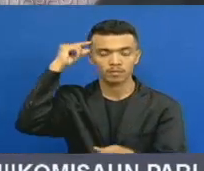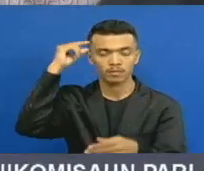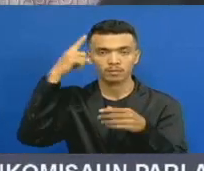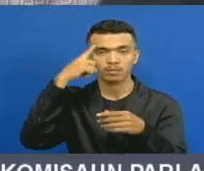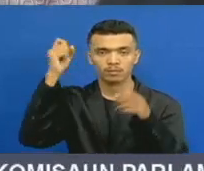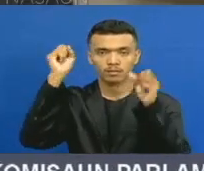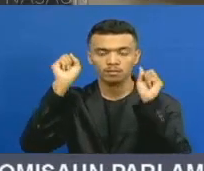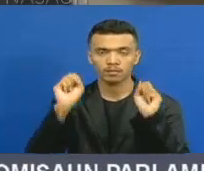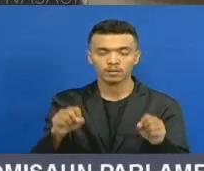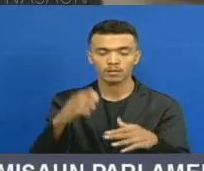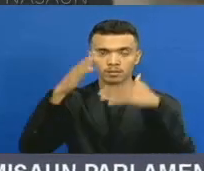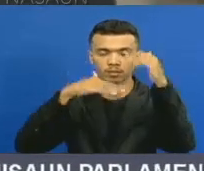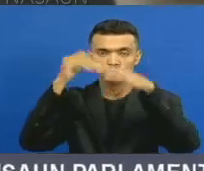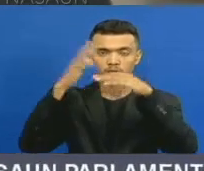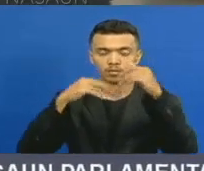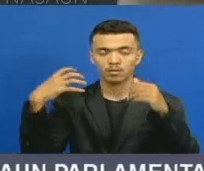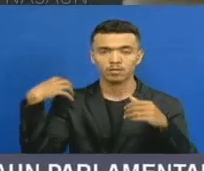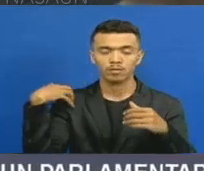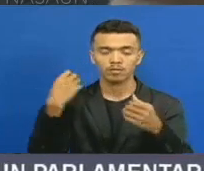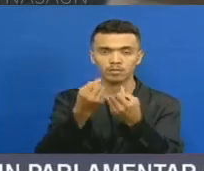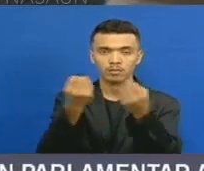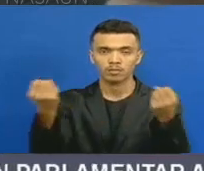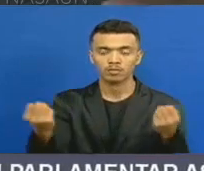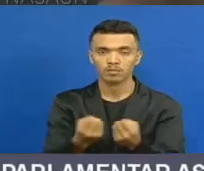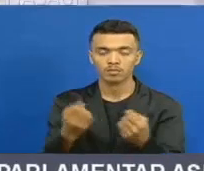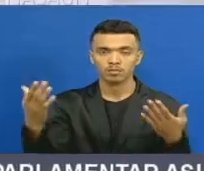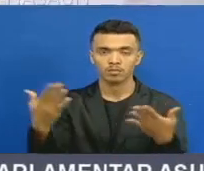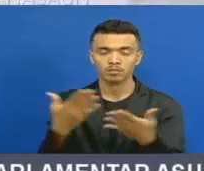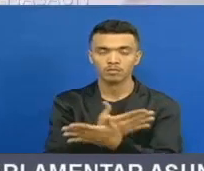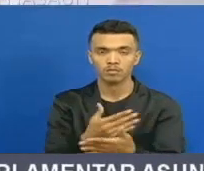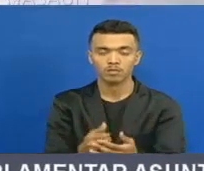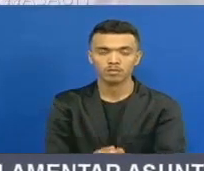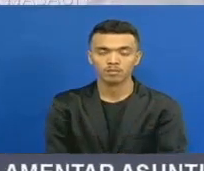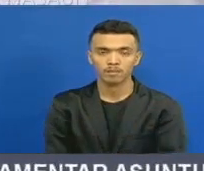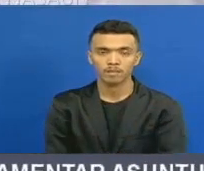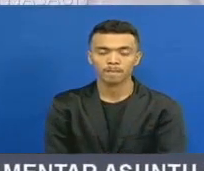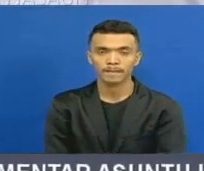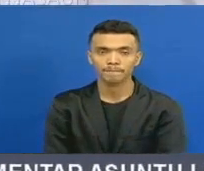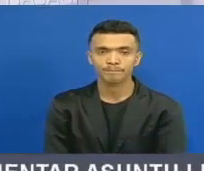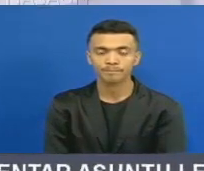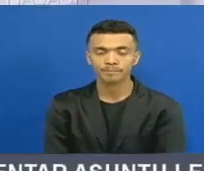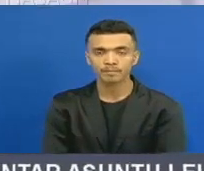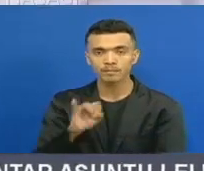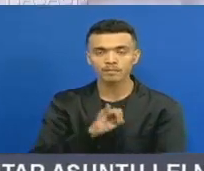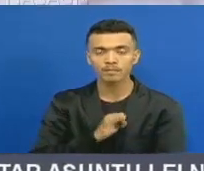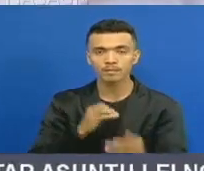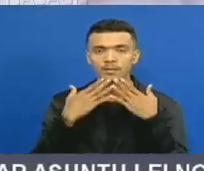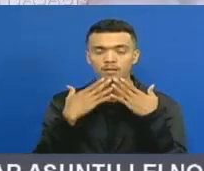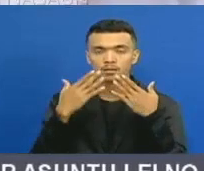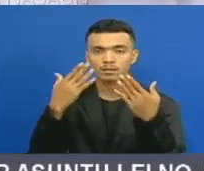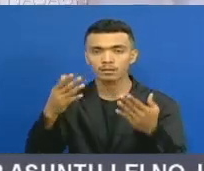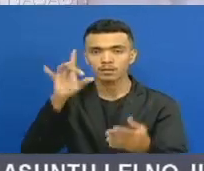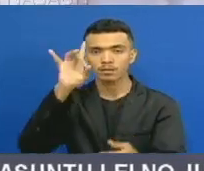construir sede suco fom para a população suco Wailaha. Eu agradeço para o oitavo de governo